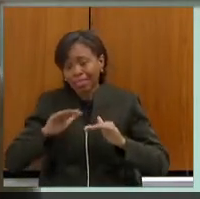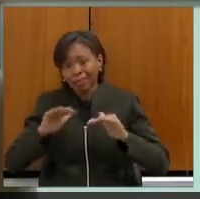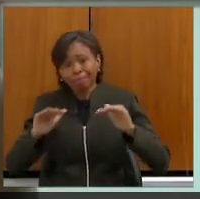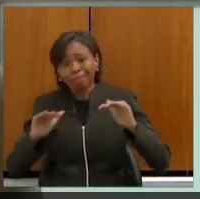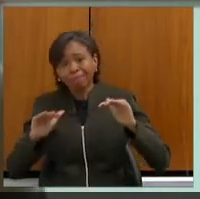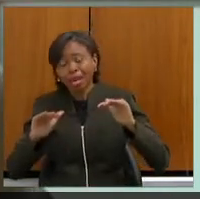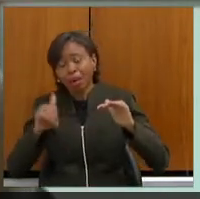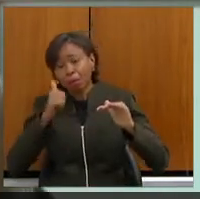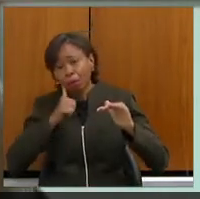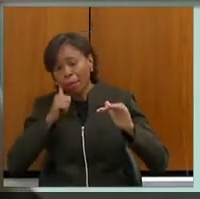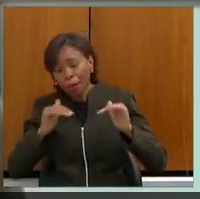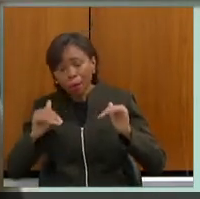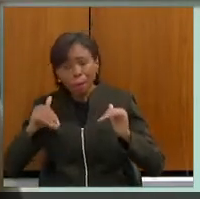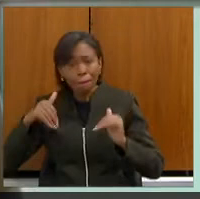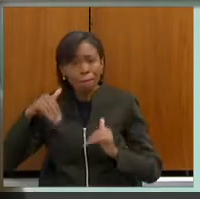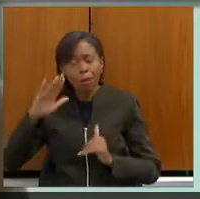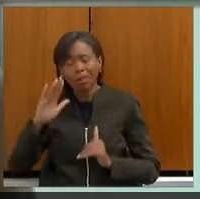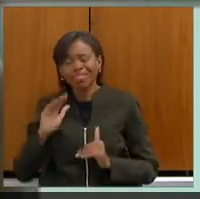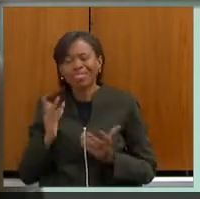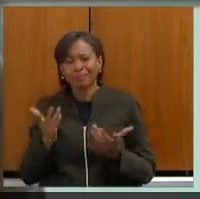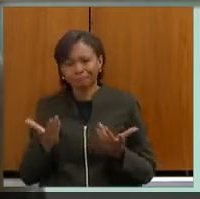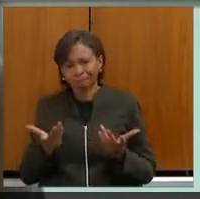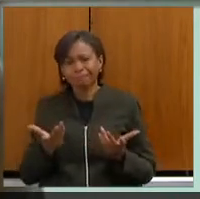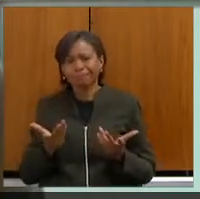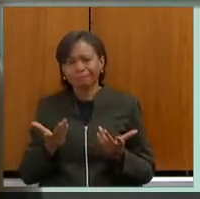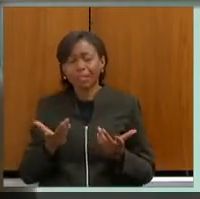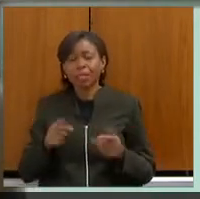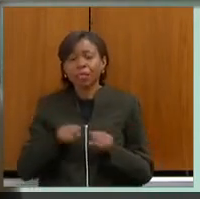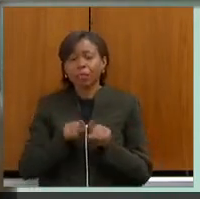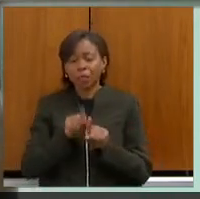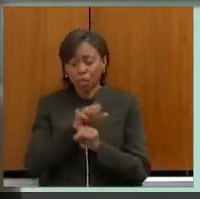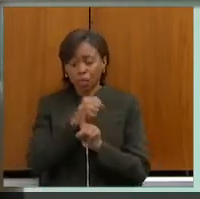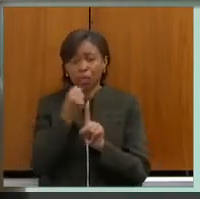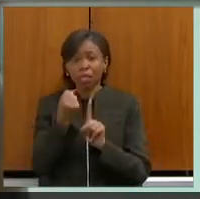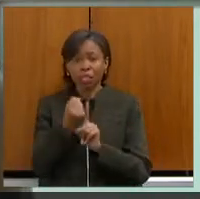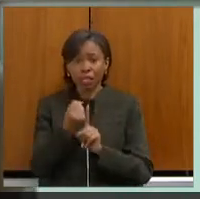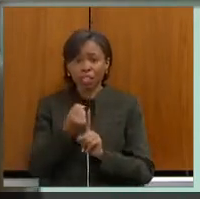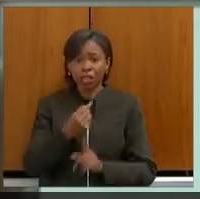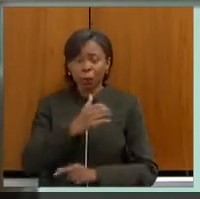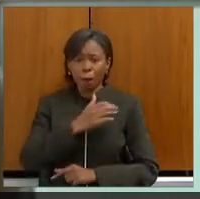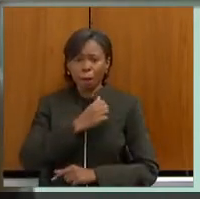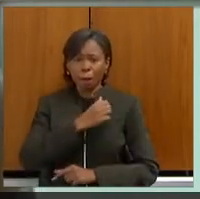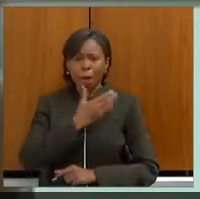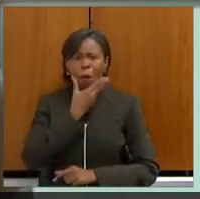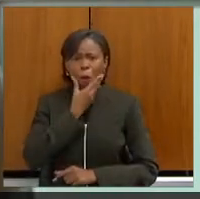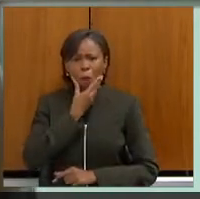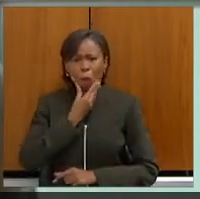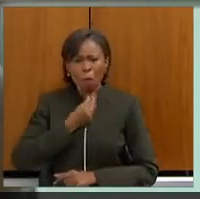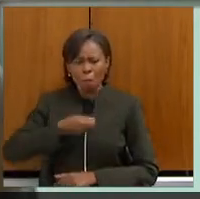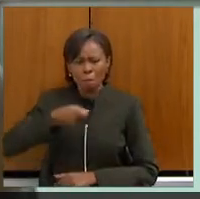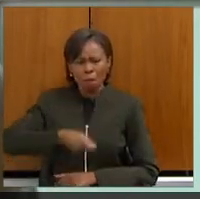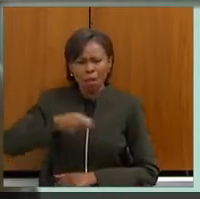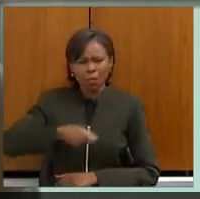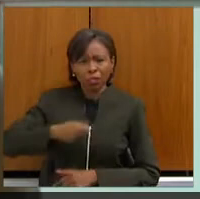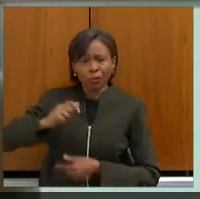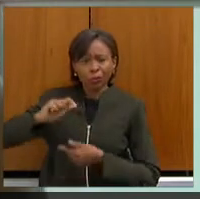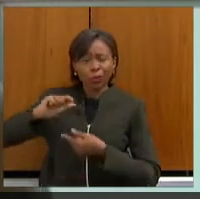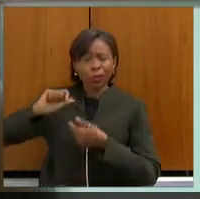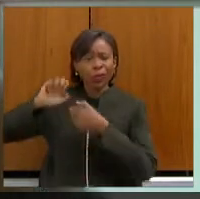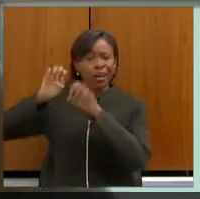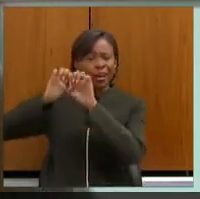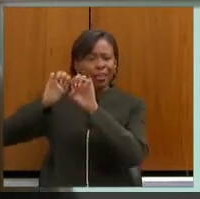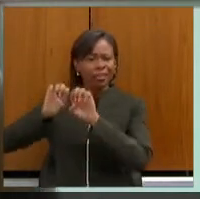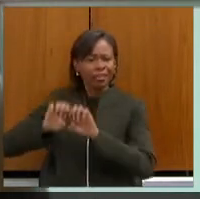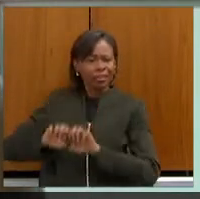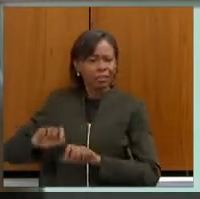sociedade machista né numa sociedade onde o machismo estrutural nos leva a crer e que as mulheres não